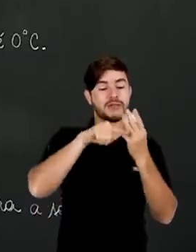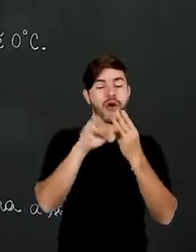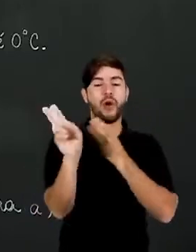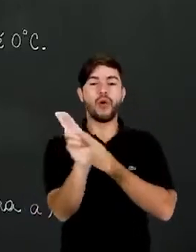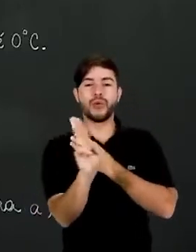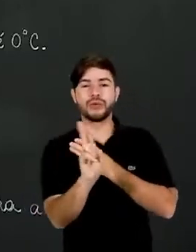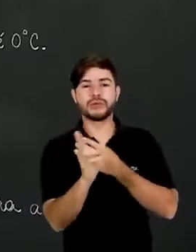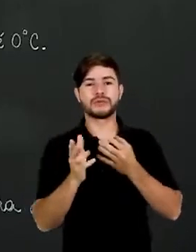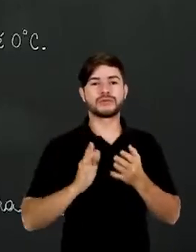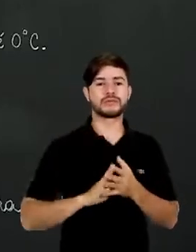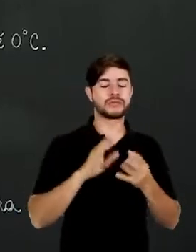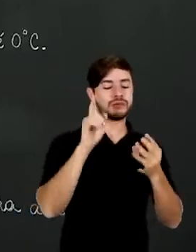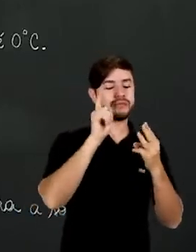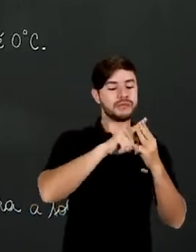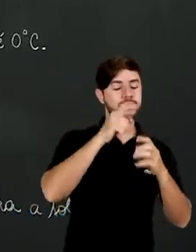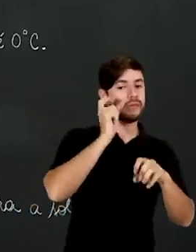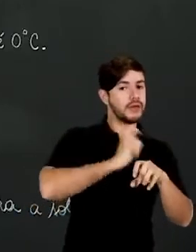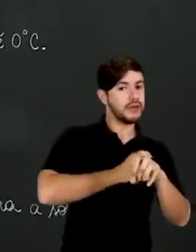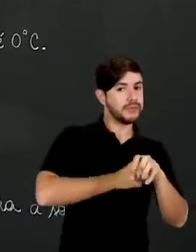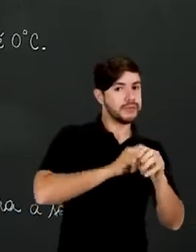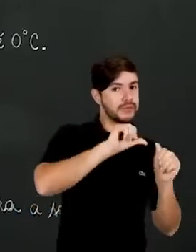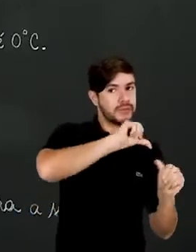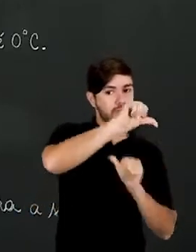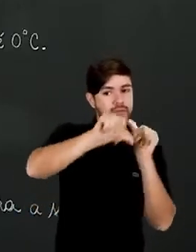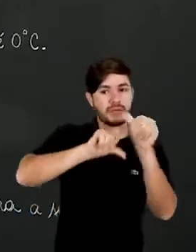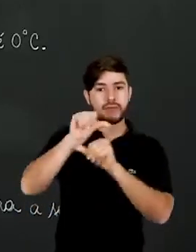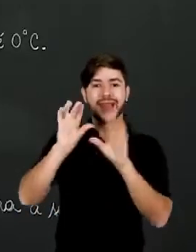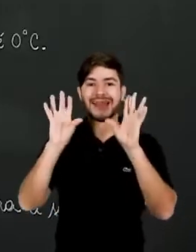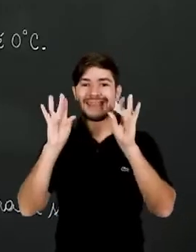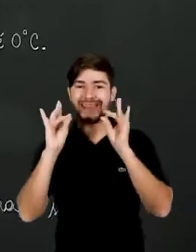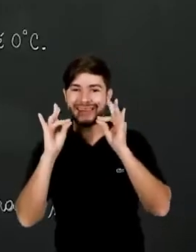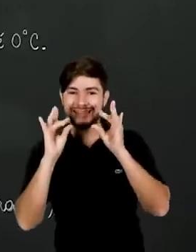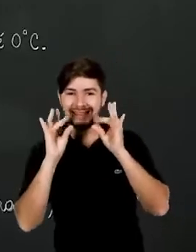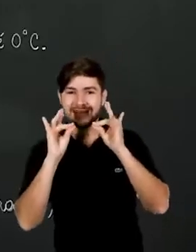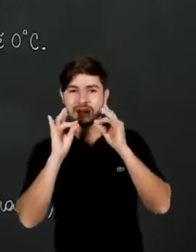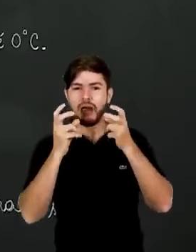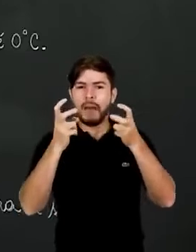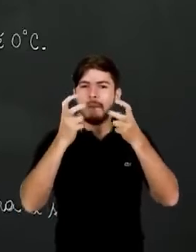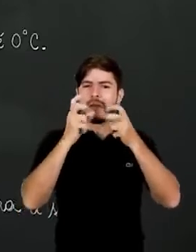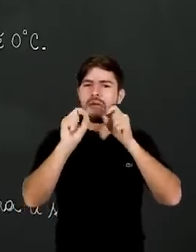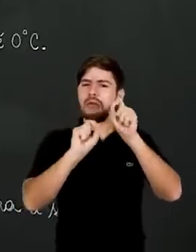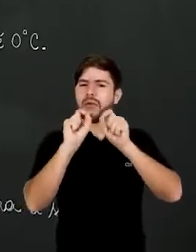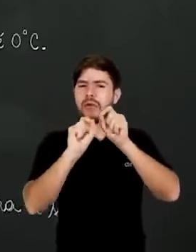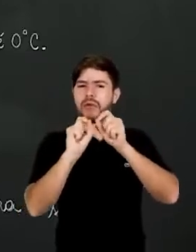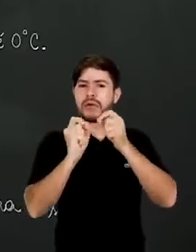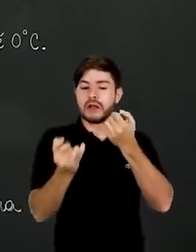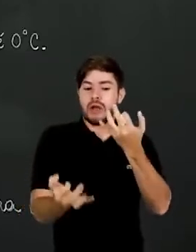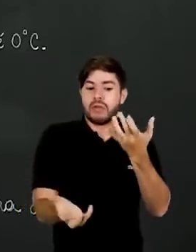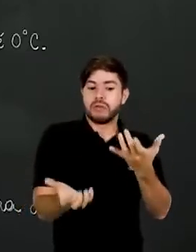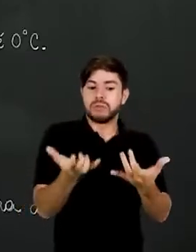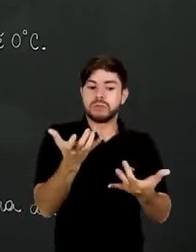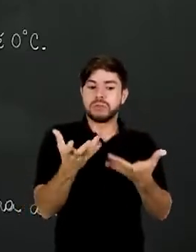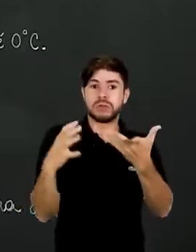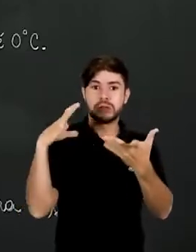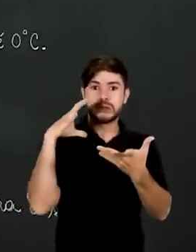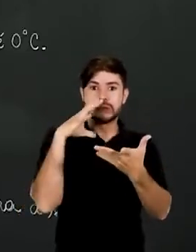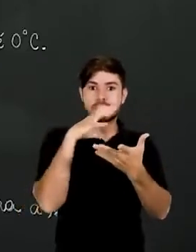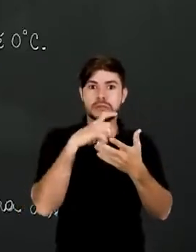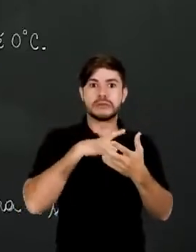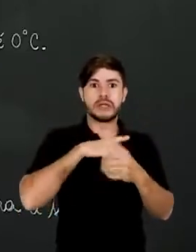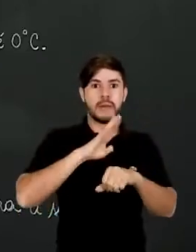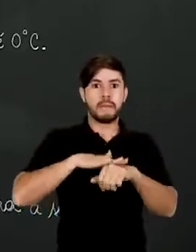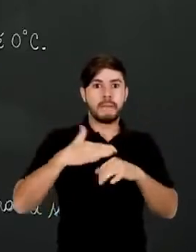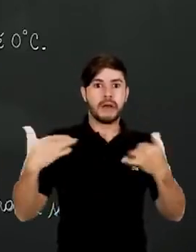eu passo então do estado sólido para o estado líquido, repare, eu tenho um aumento de temperatura, eu tenho mais